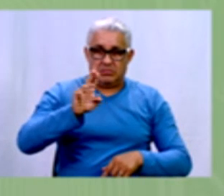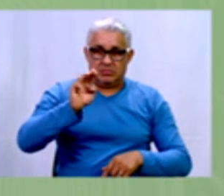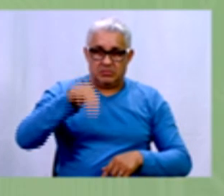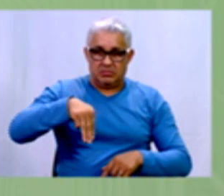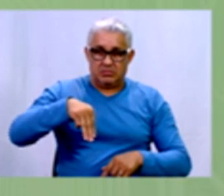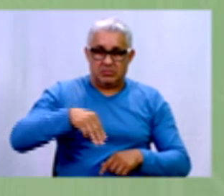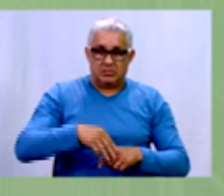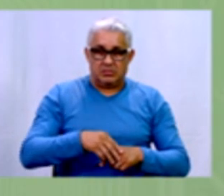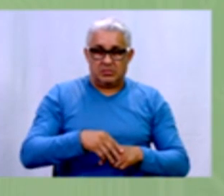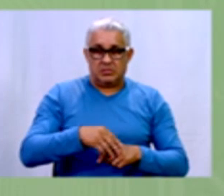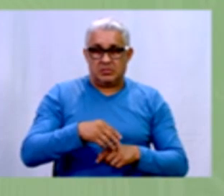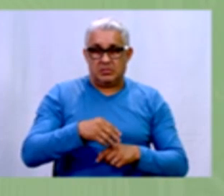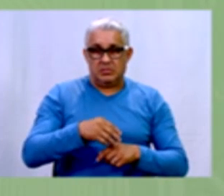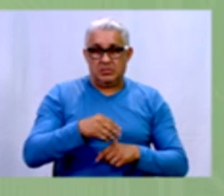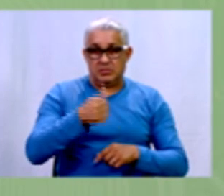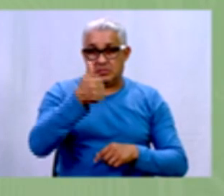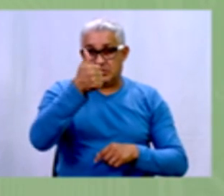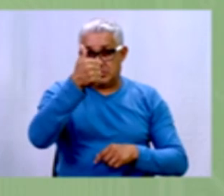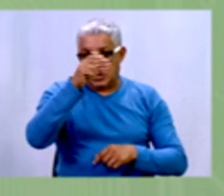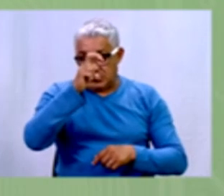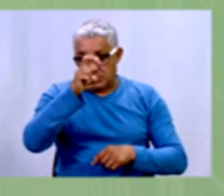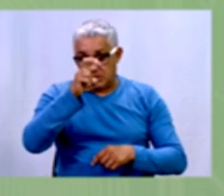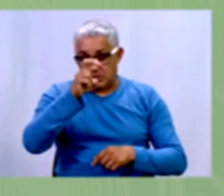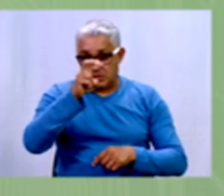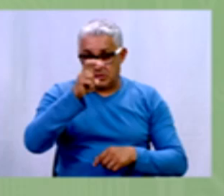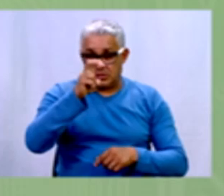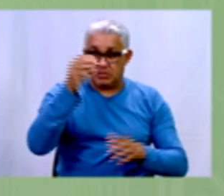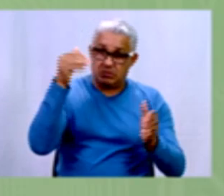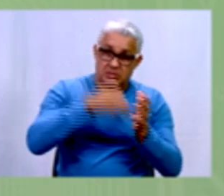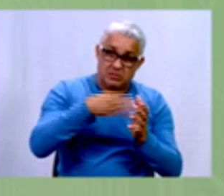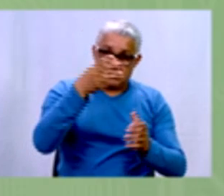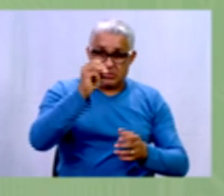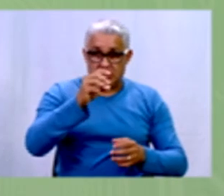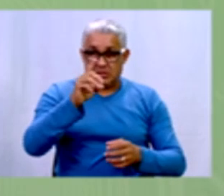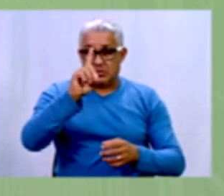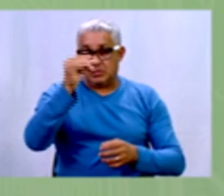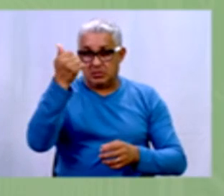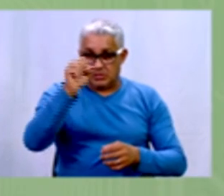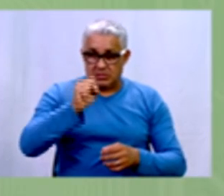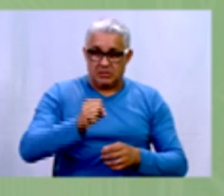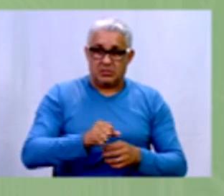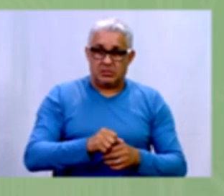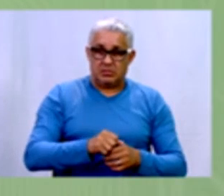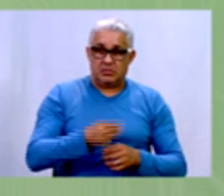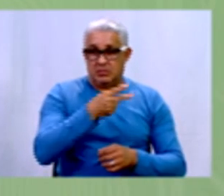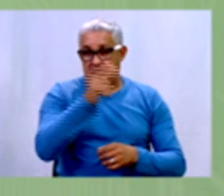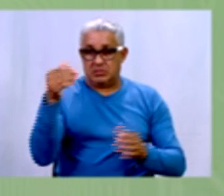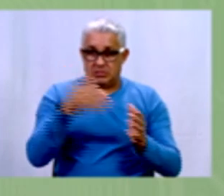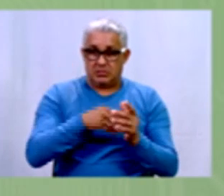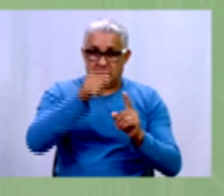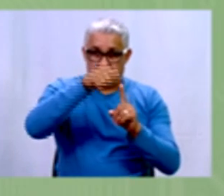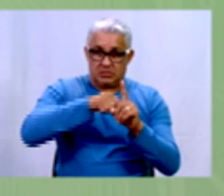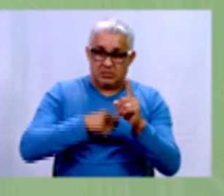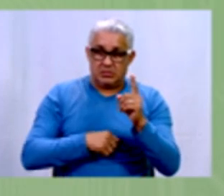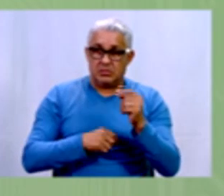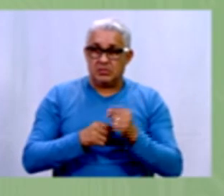15 a 30 dias, ou seja, de 2 a 4 semanas. Mas nada impede que esses sprints